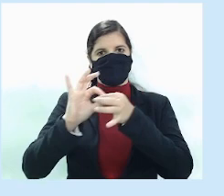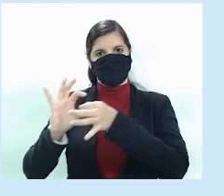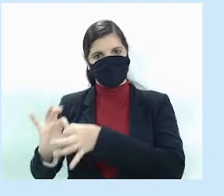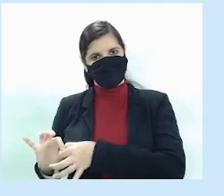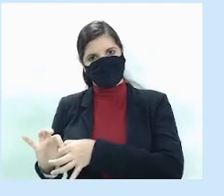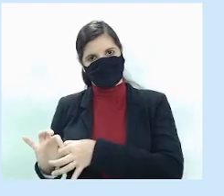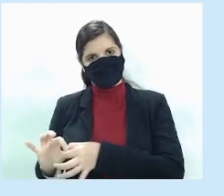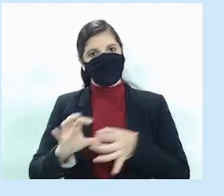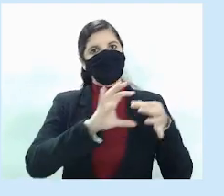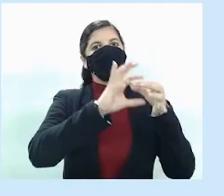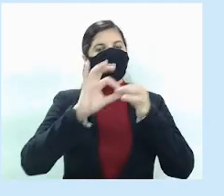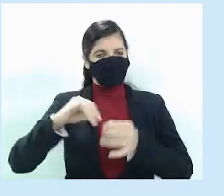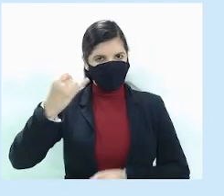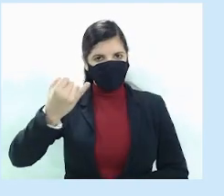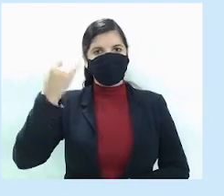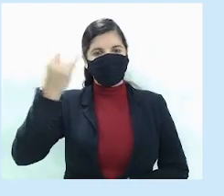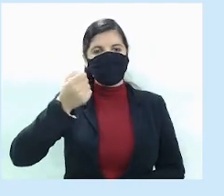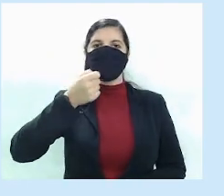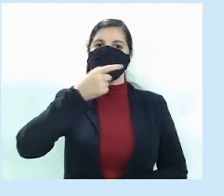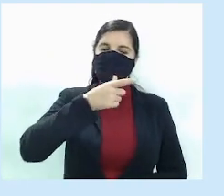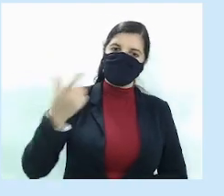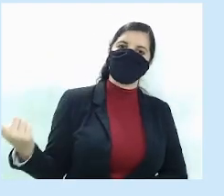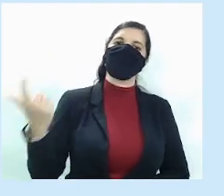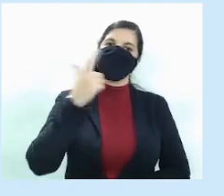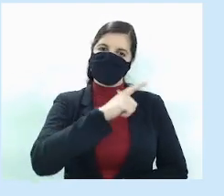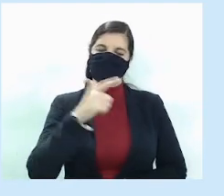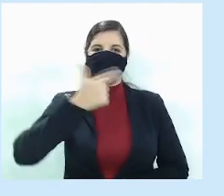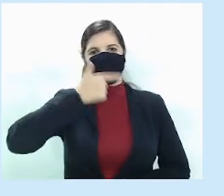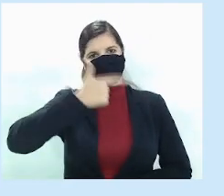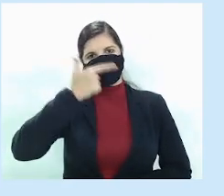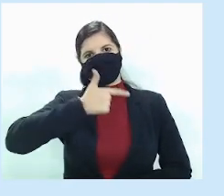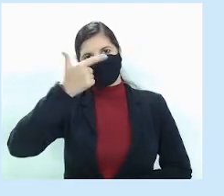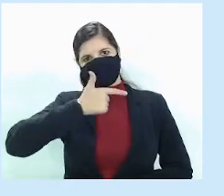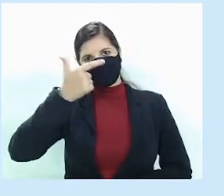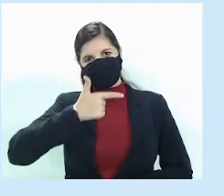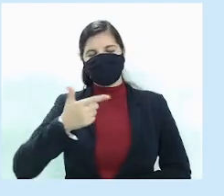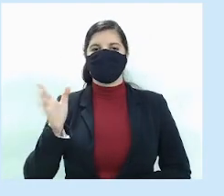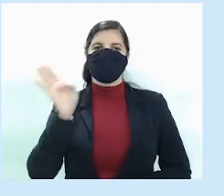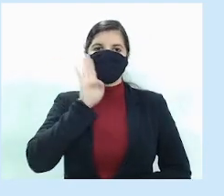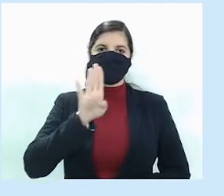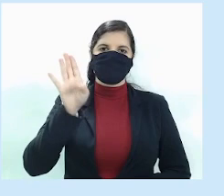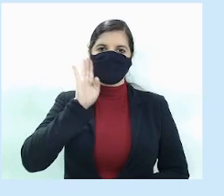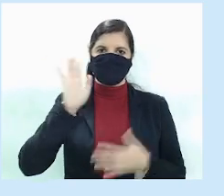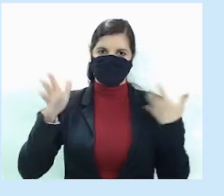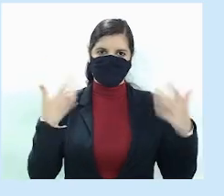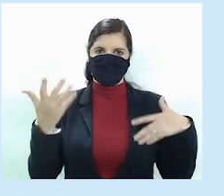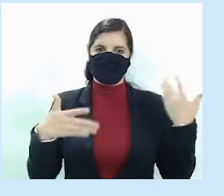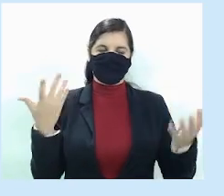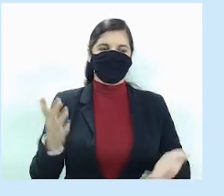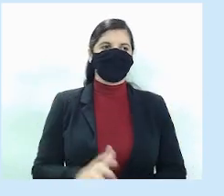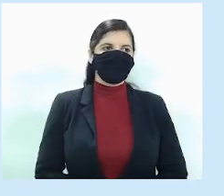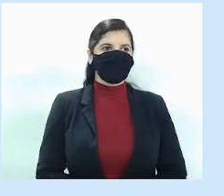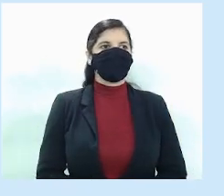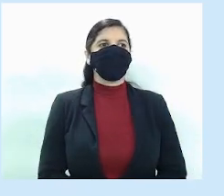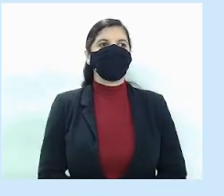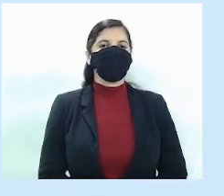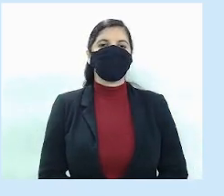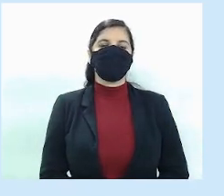importante para que a piada ela consiga garantir esse efeito de diversão e de riso,